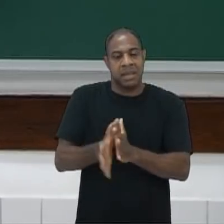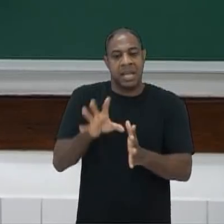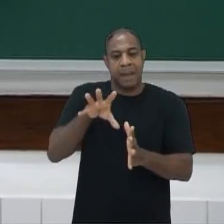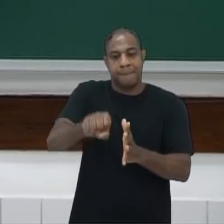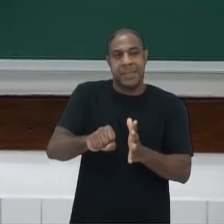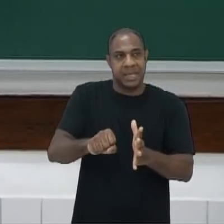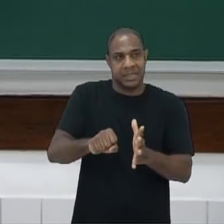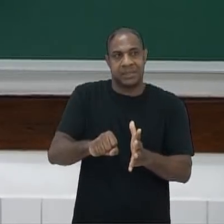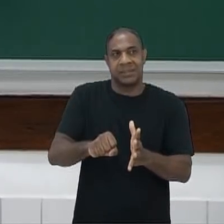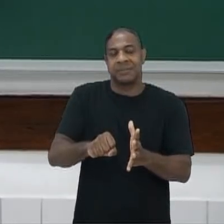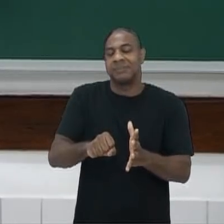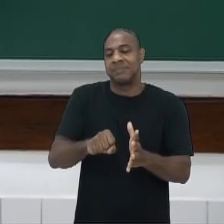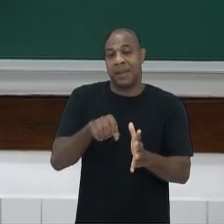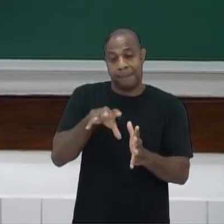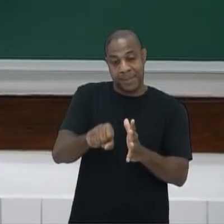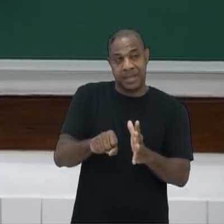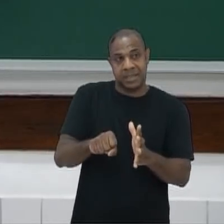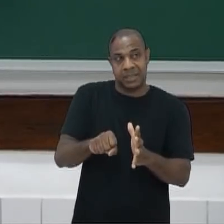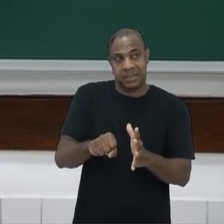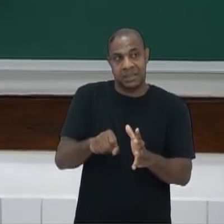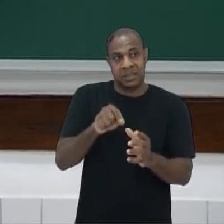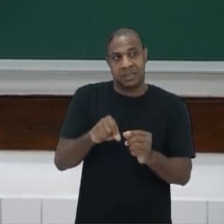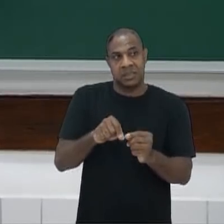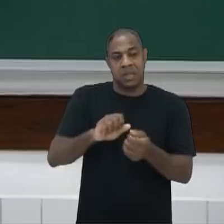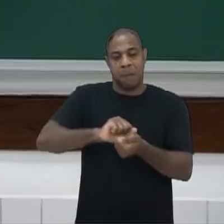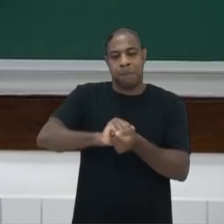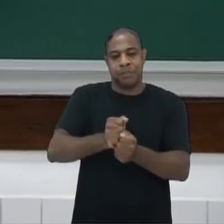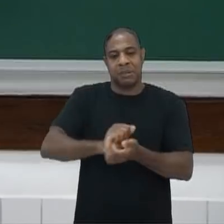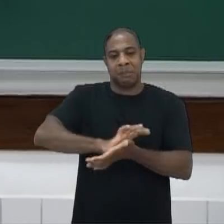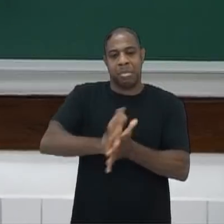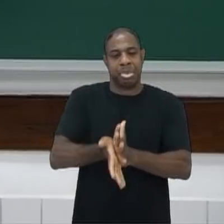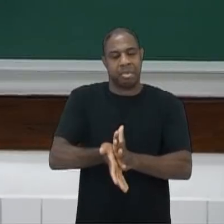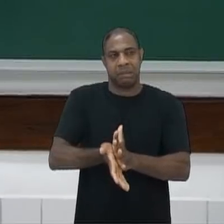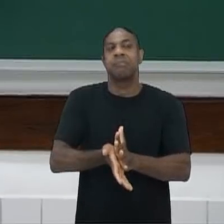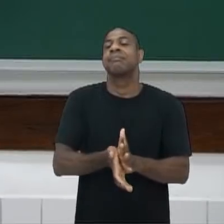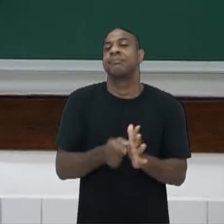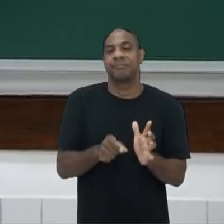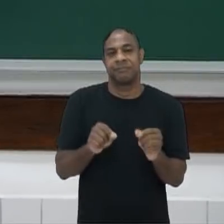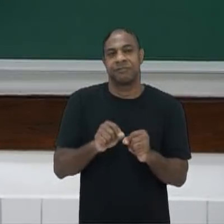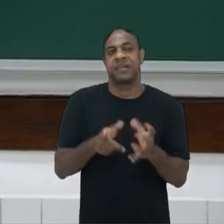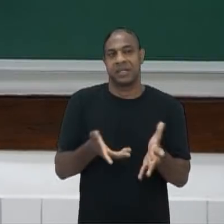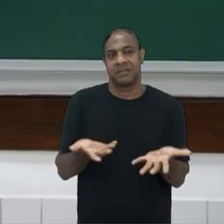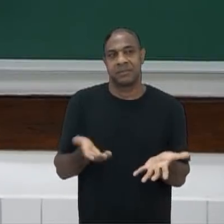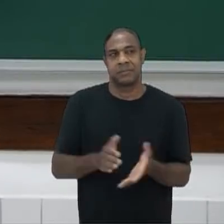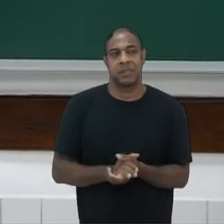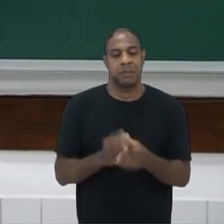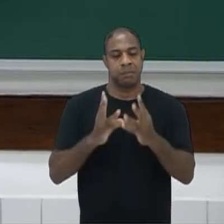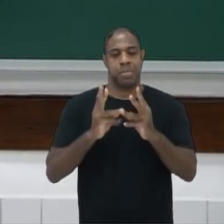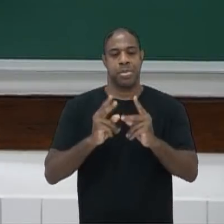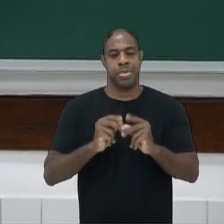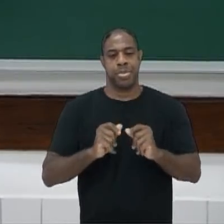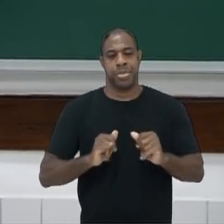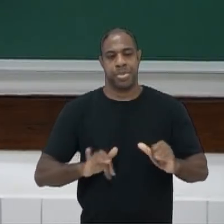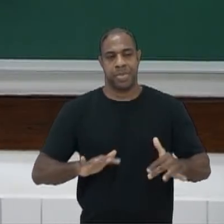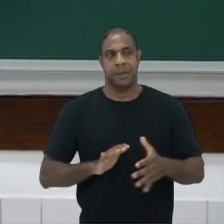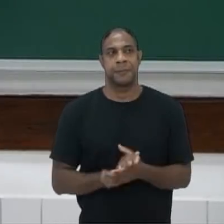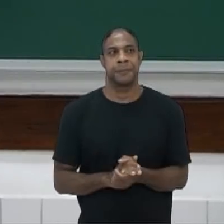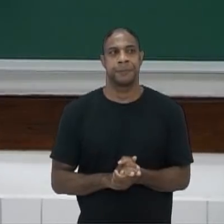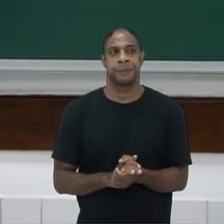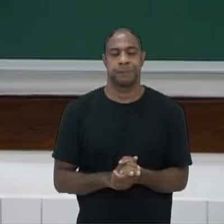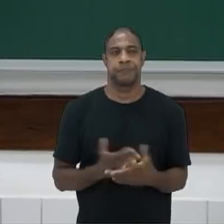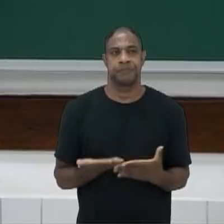esse indivíduo, né, esse organismo. E os lisossomos, através das suas secreções, vão digerir esse corpo